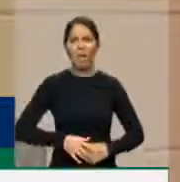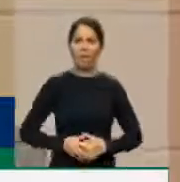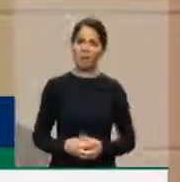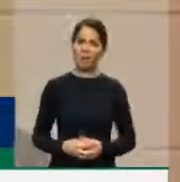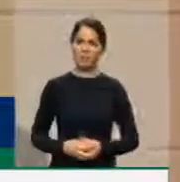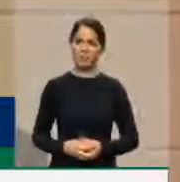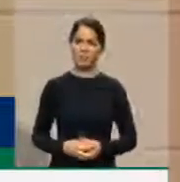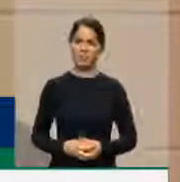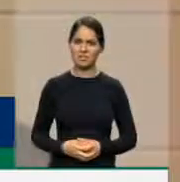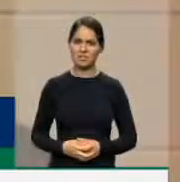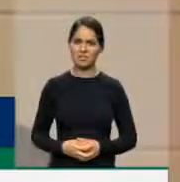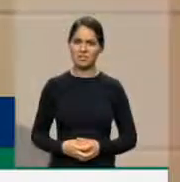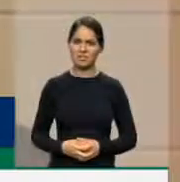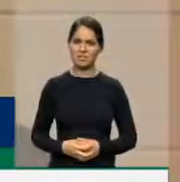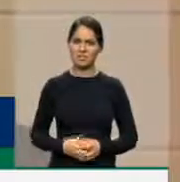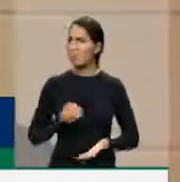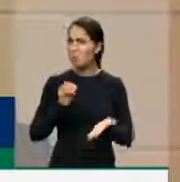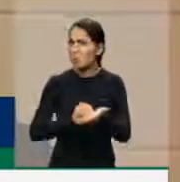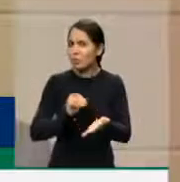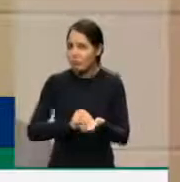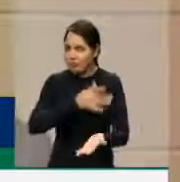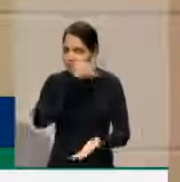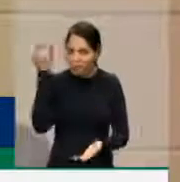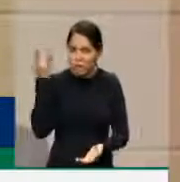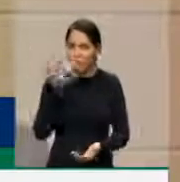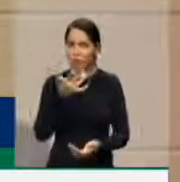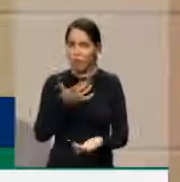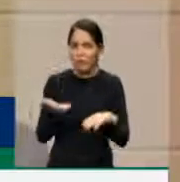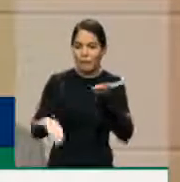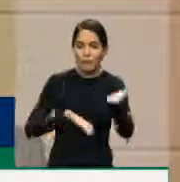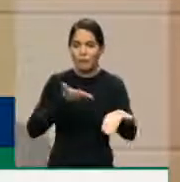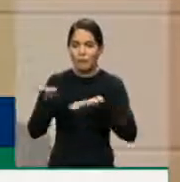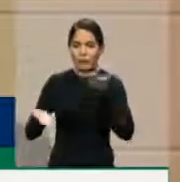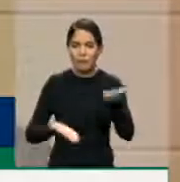atender pacientes do Covid. Faltaram sim, infelizmente.